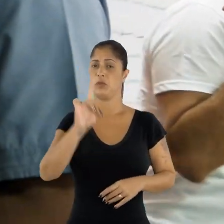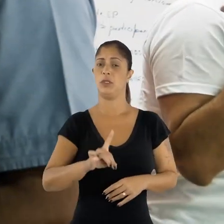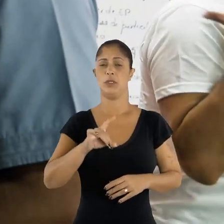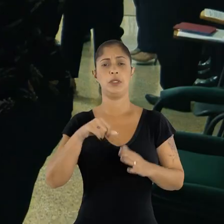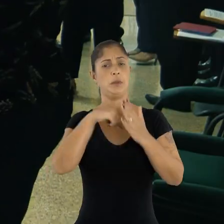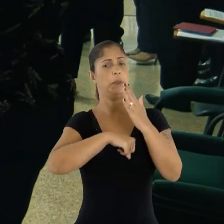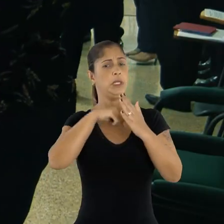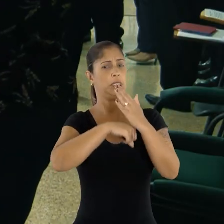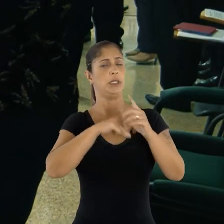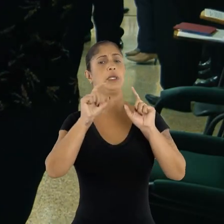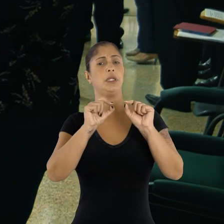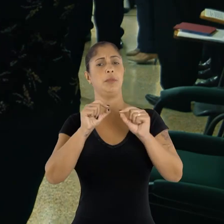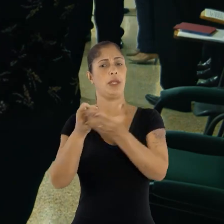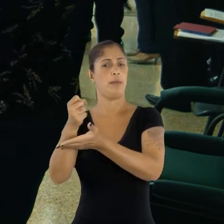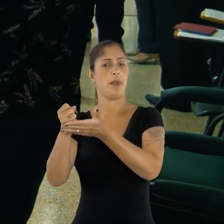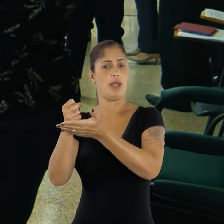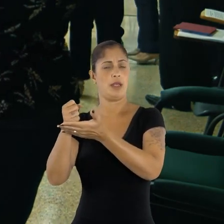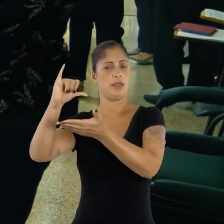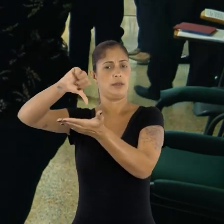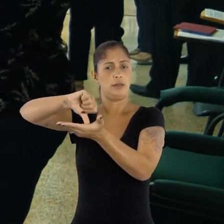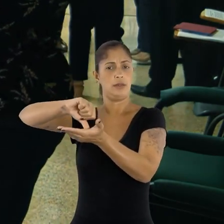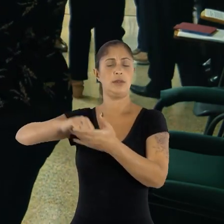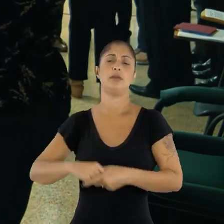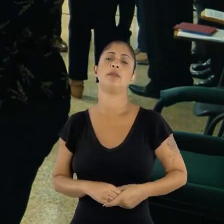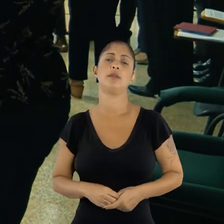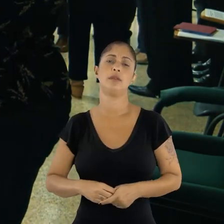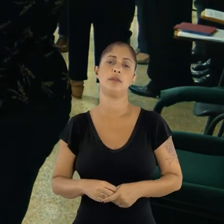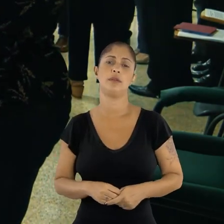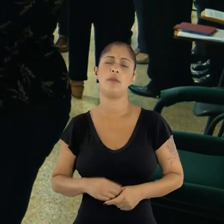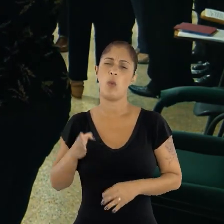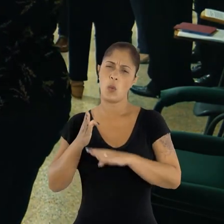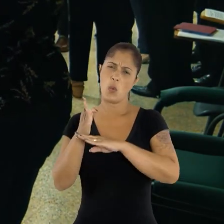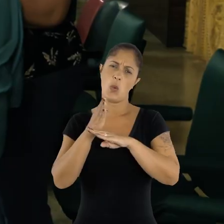de um militante comum de base. E a gente vai rodando.